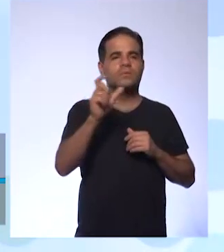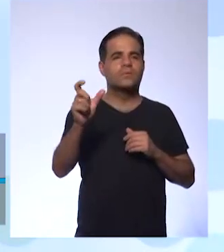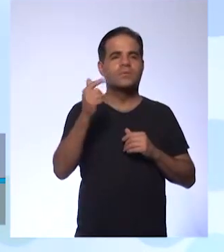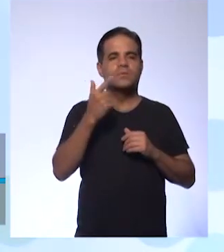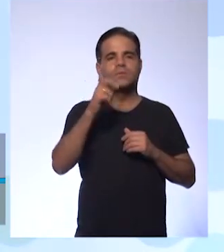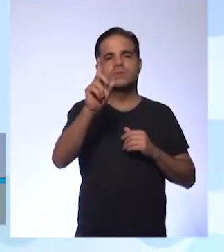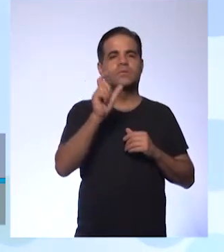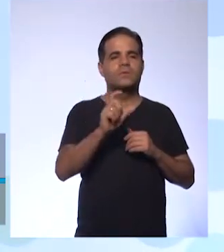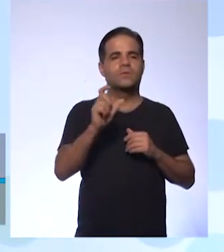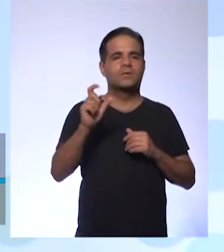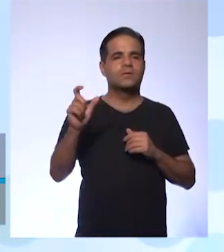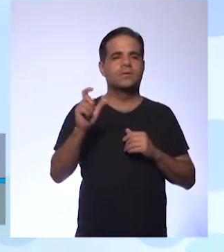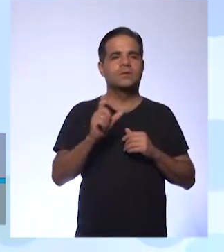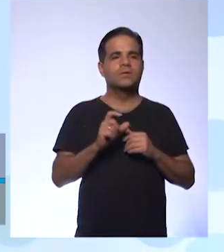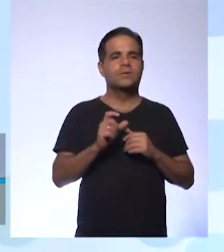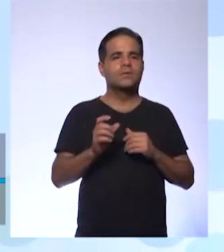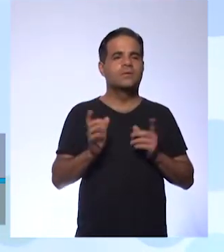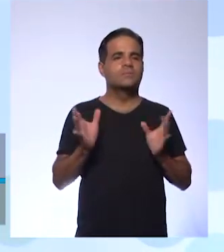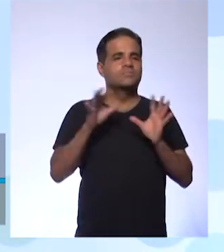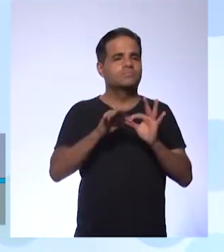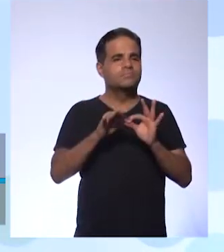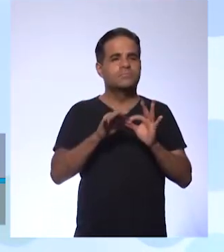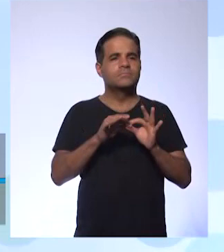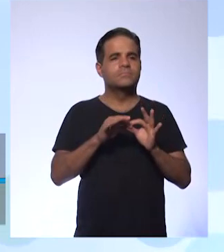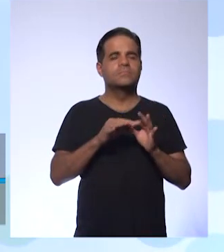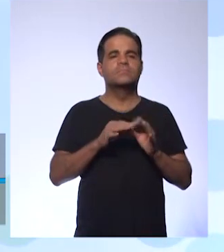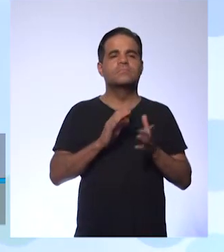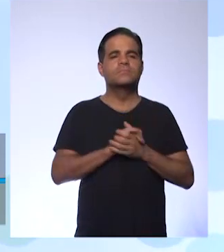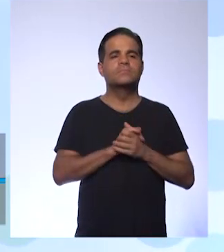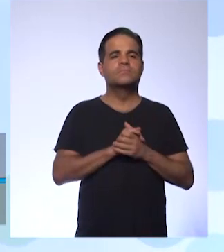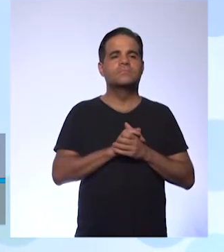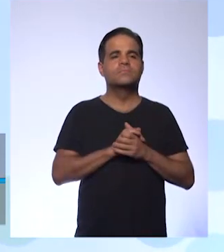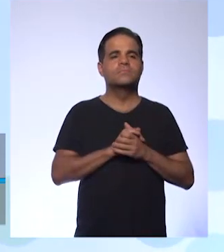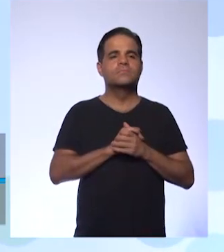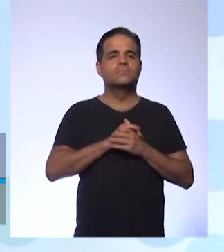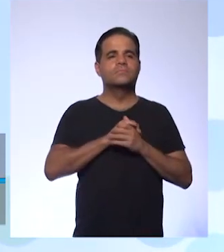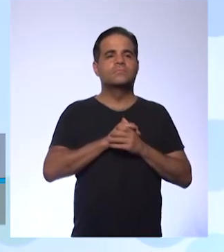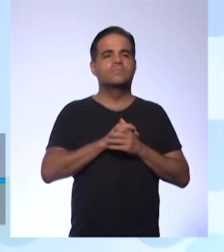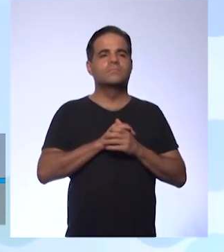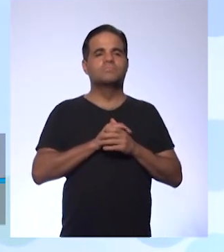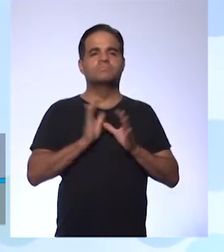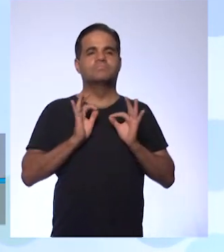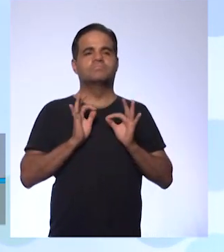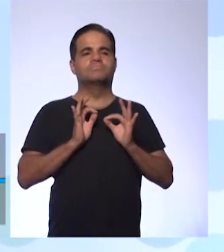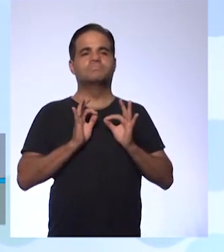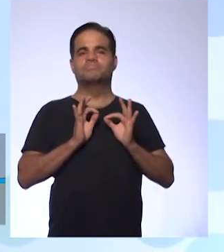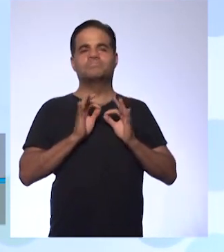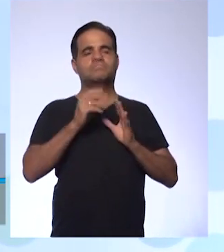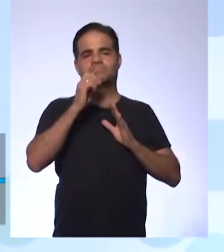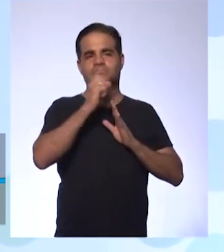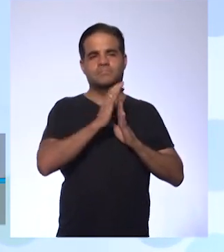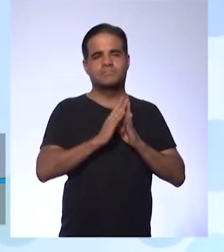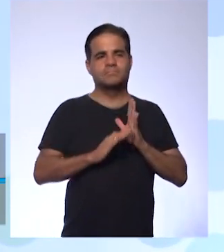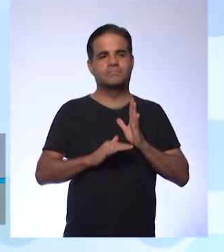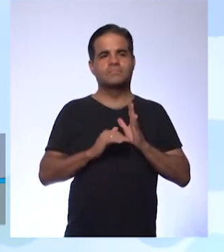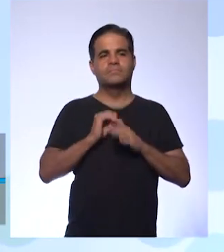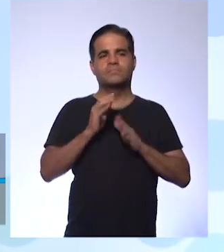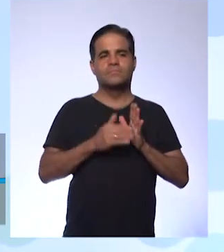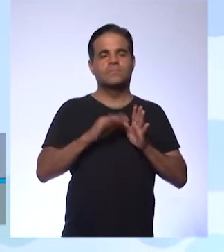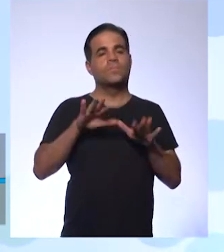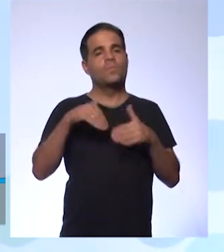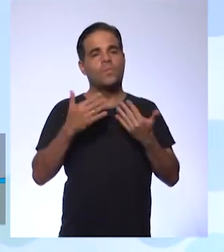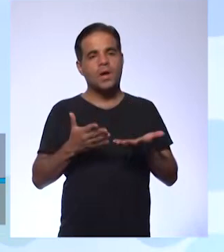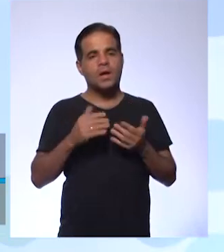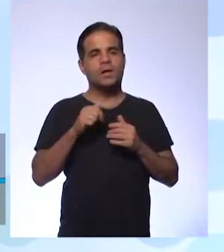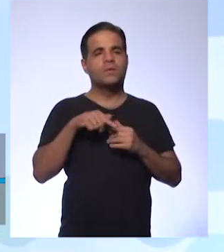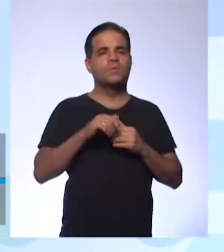articulador, outro conector para a gente? Aham, Quando eu aham. faço Até uma agora não, hein? coisa. Até agora não. Tudo vem com